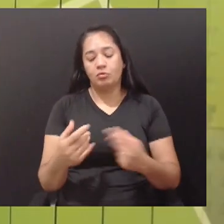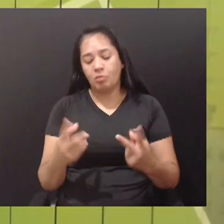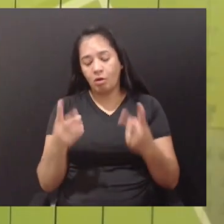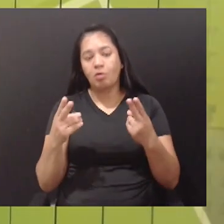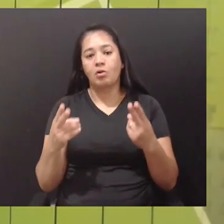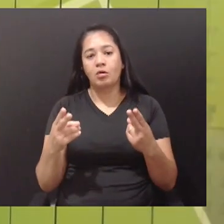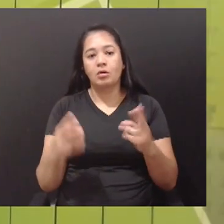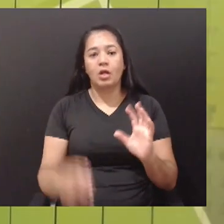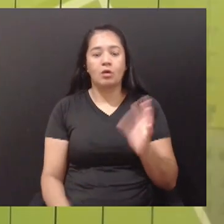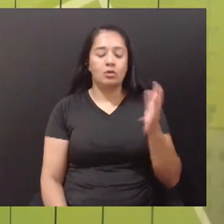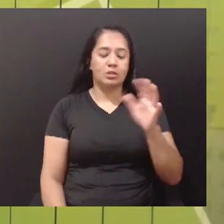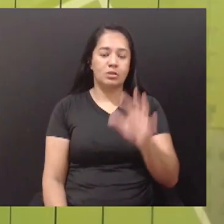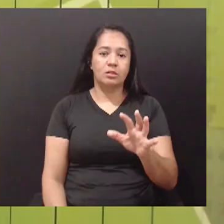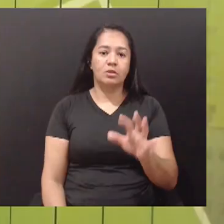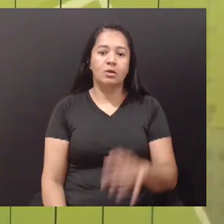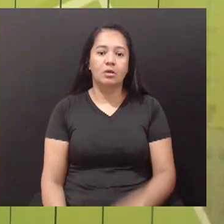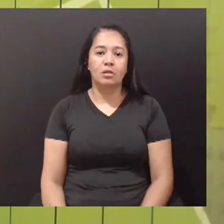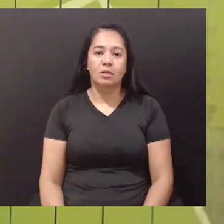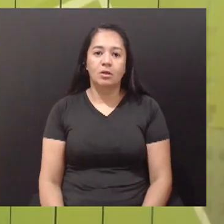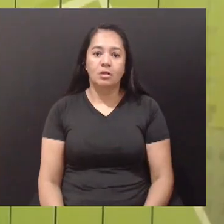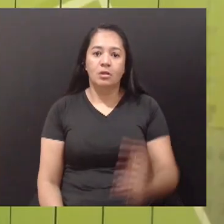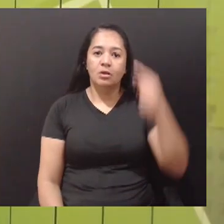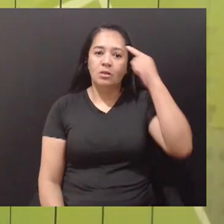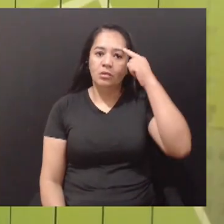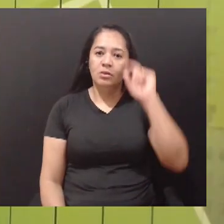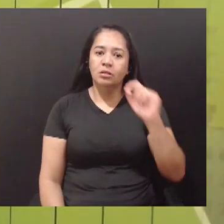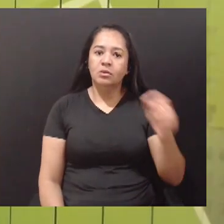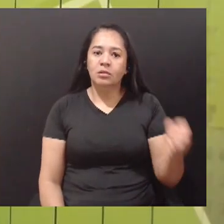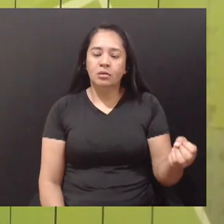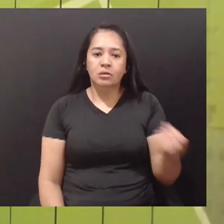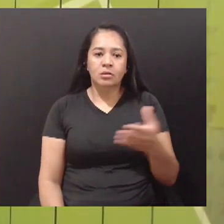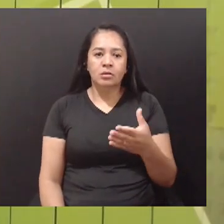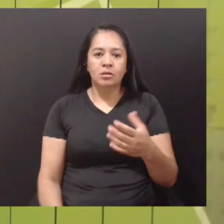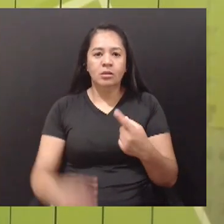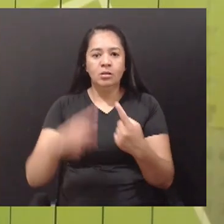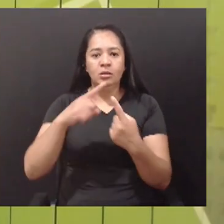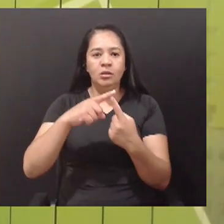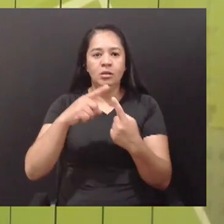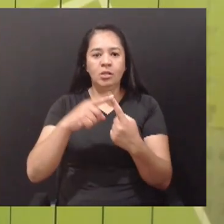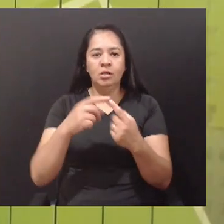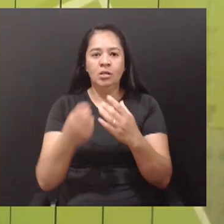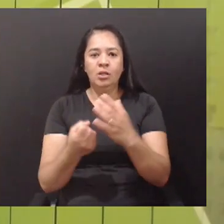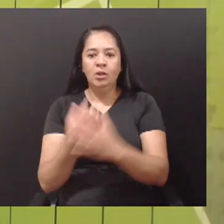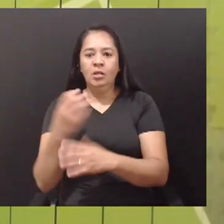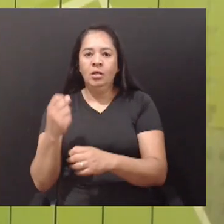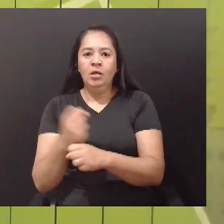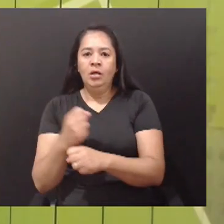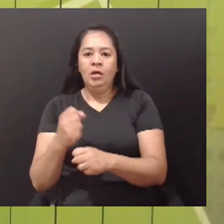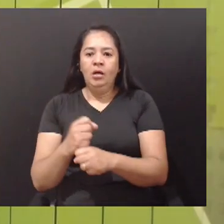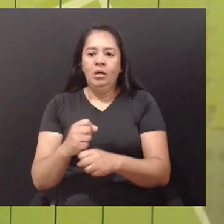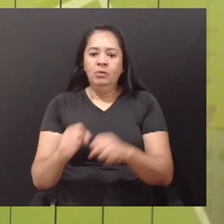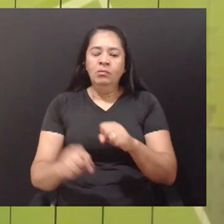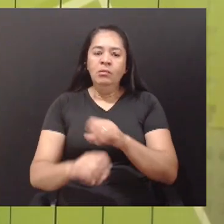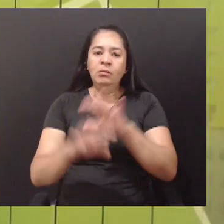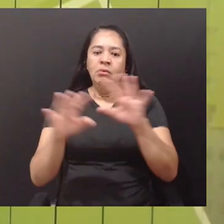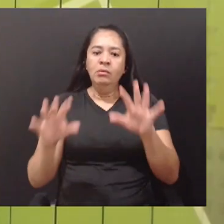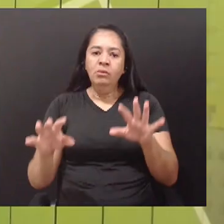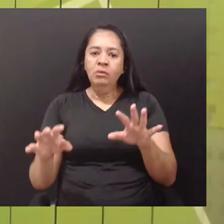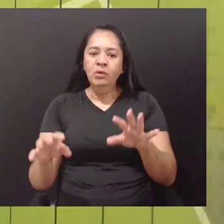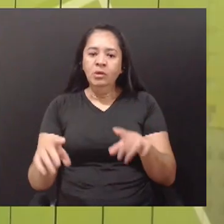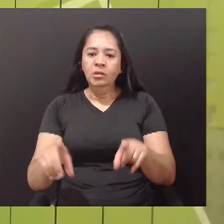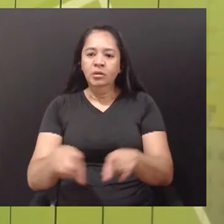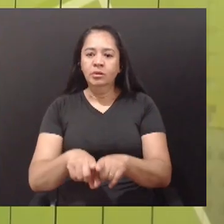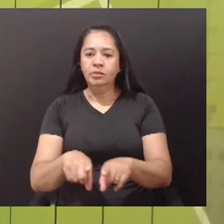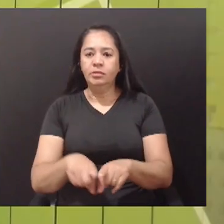por essa situação, pensarmos em novos modelos de construção, claro, além de termos